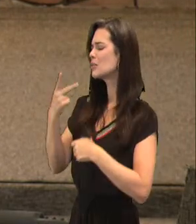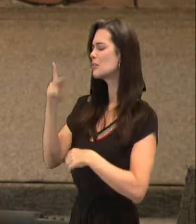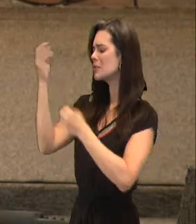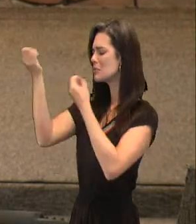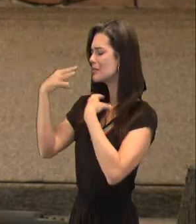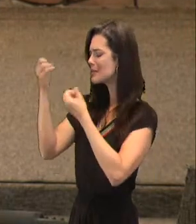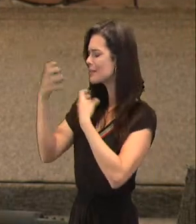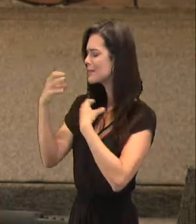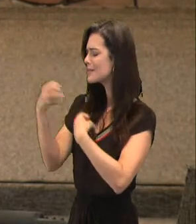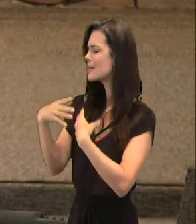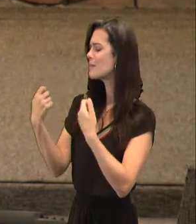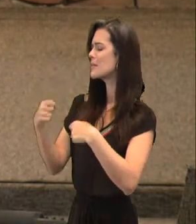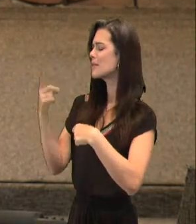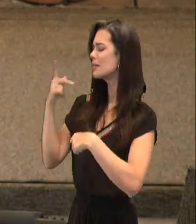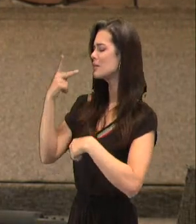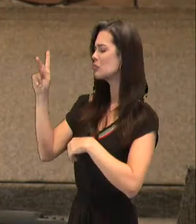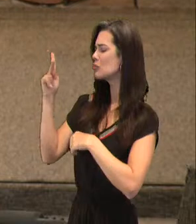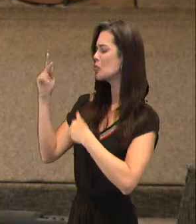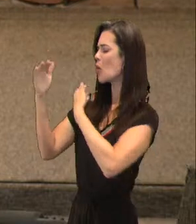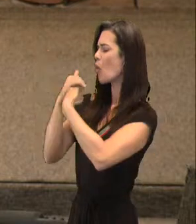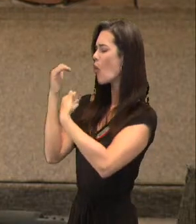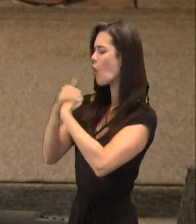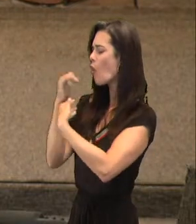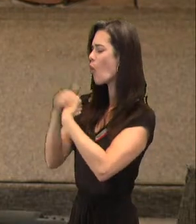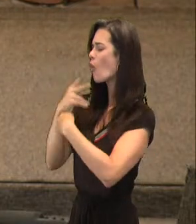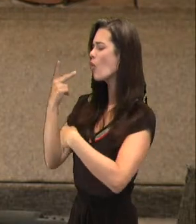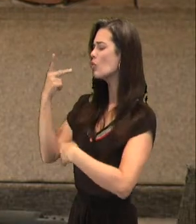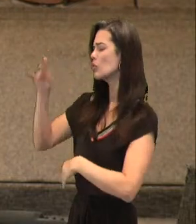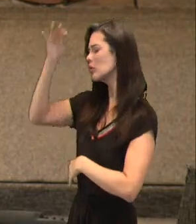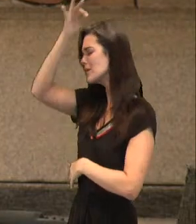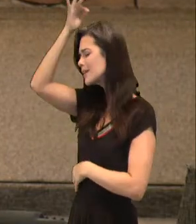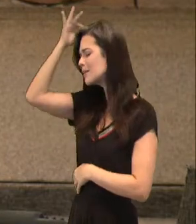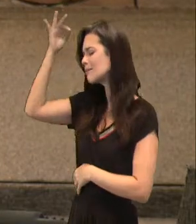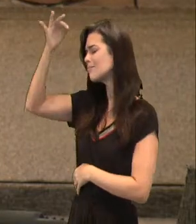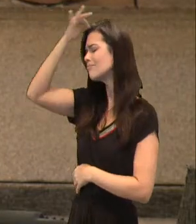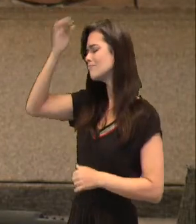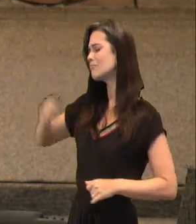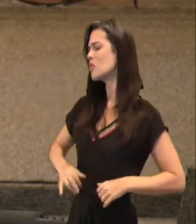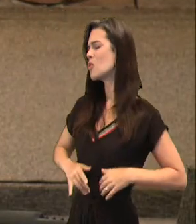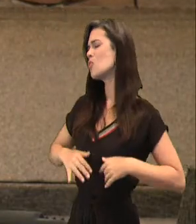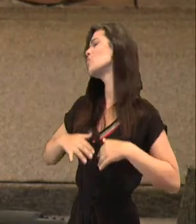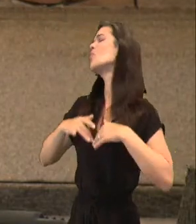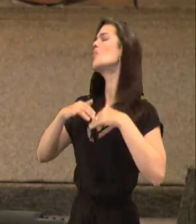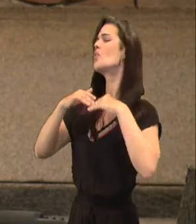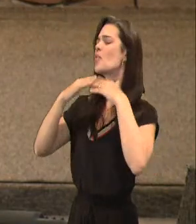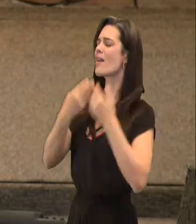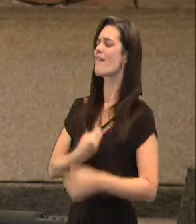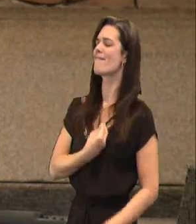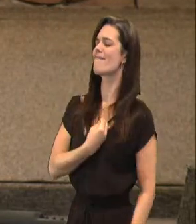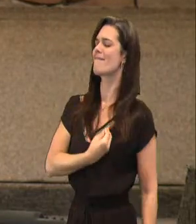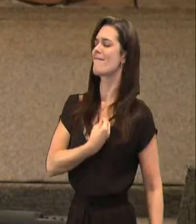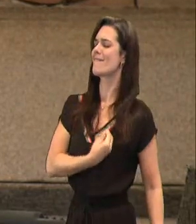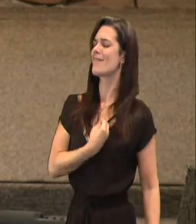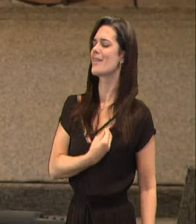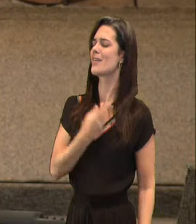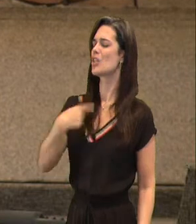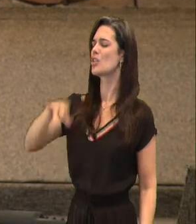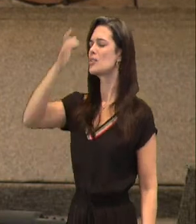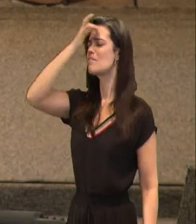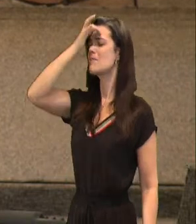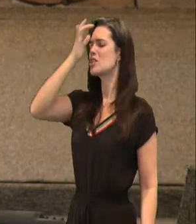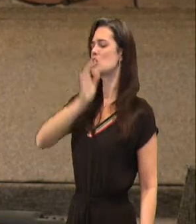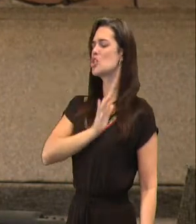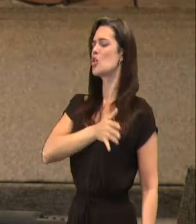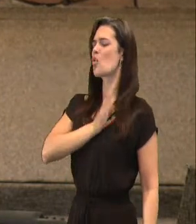ensino, precisamos da Tua direção, precisamos que o Teu Espírito Santo venha encher e transbordar as nossas vidas, que a nossa mente e o nosso